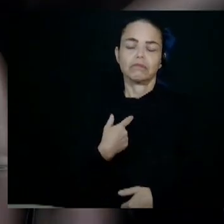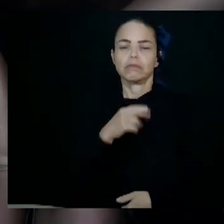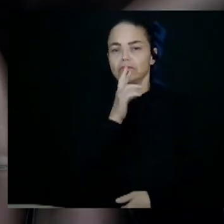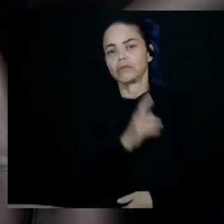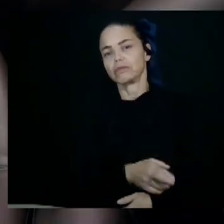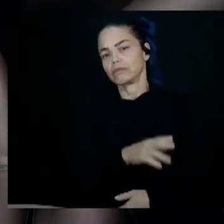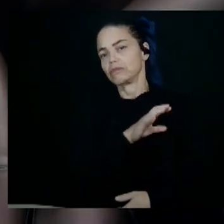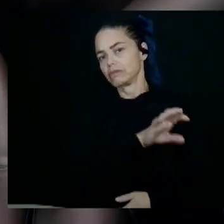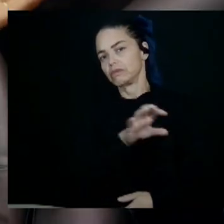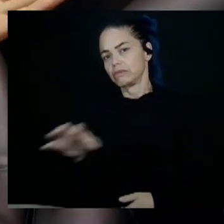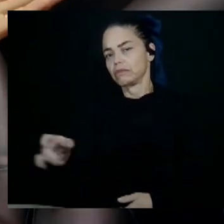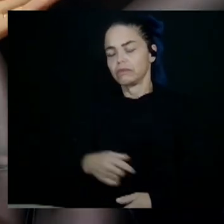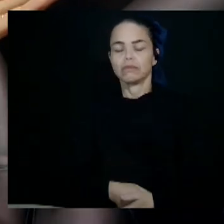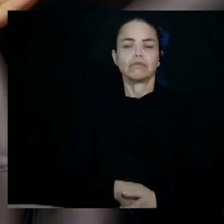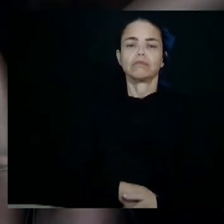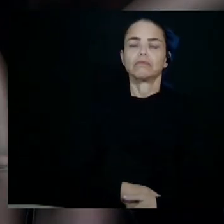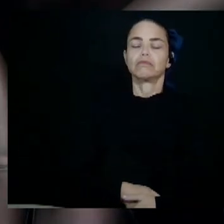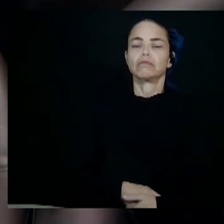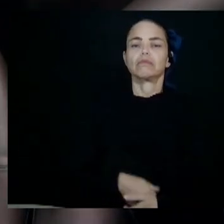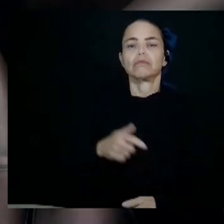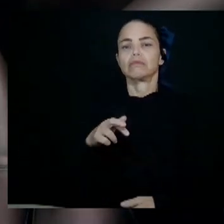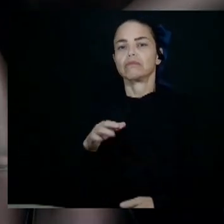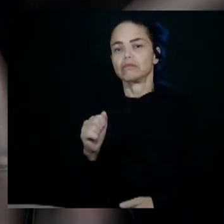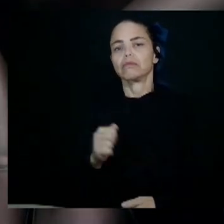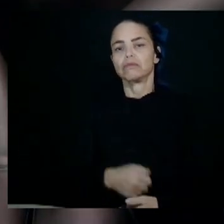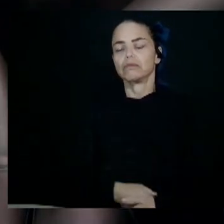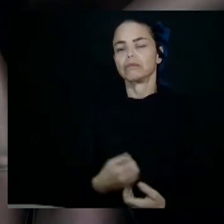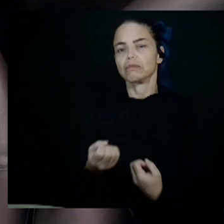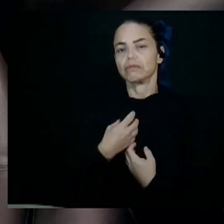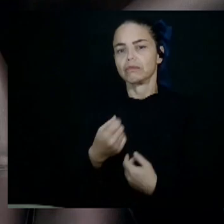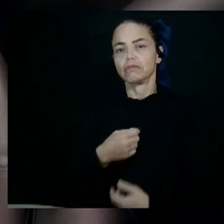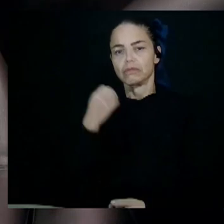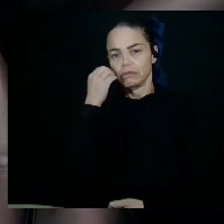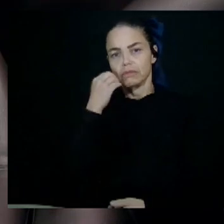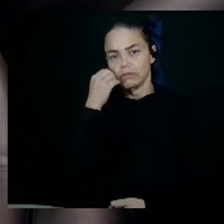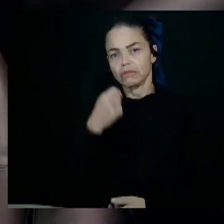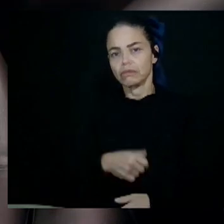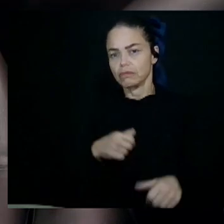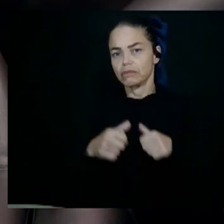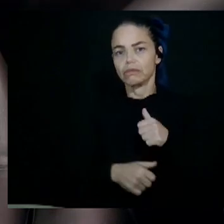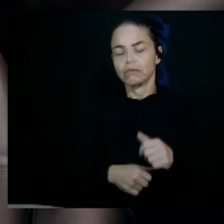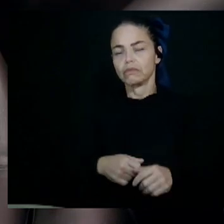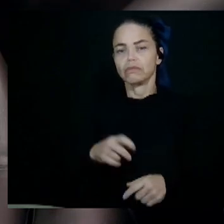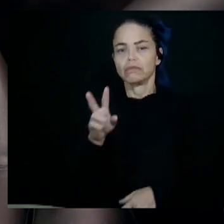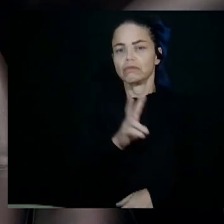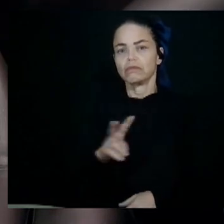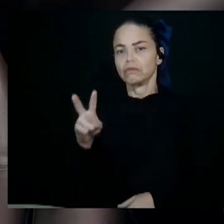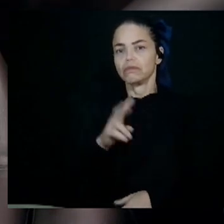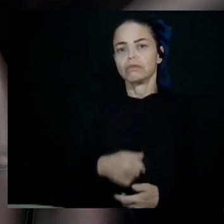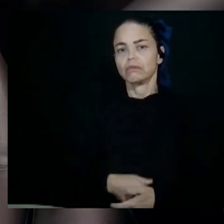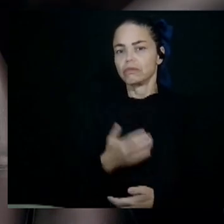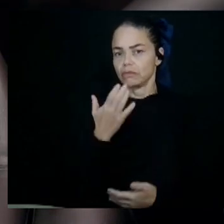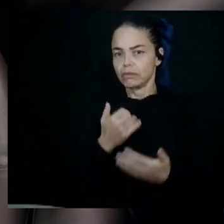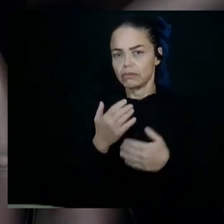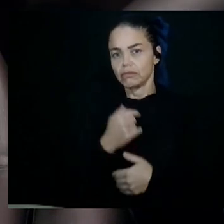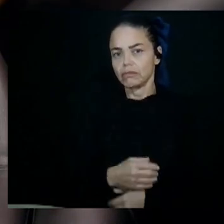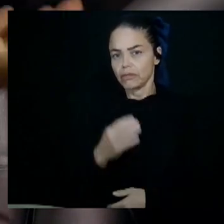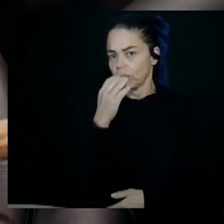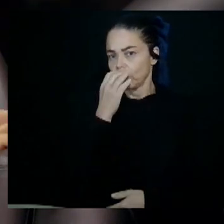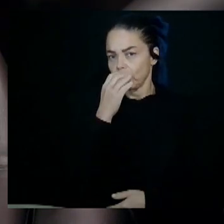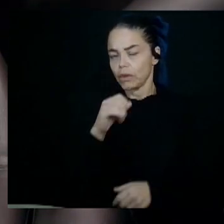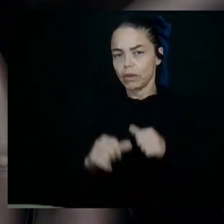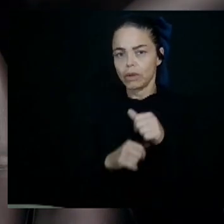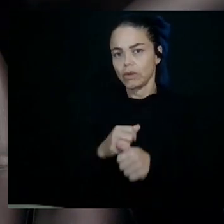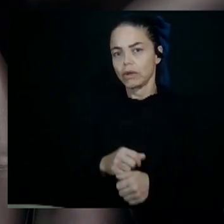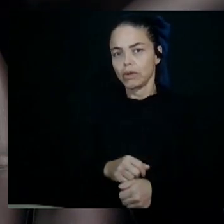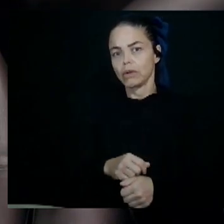fórmula mágica. A Mara mencionou um negócio, mas eu vou comentar a minha experiência. Eu me tornei vegetariana do dia pra noite. No dia anterior eu estava comendo um hamburgão, no dia seguinte eu me tornei vegana.